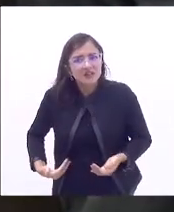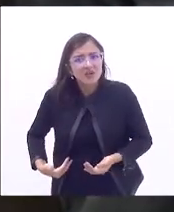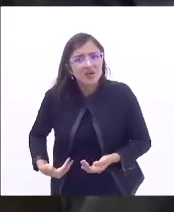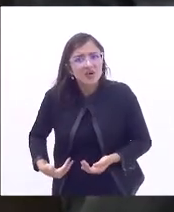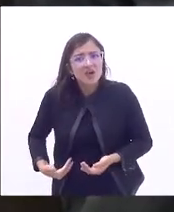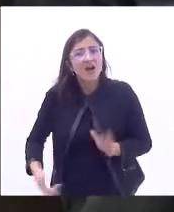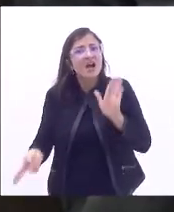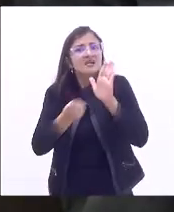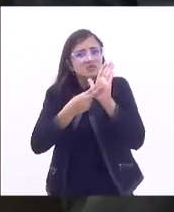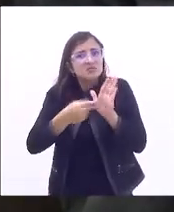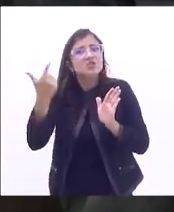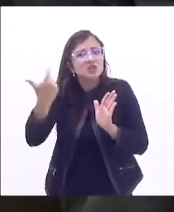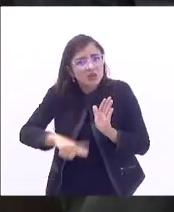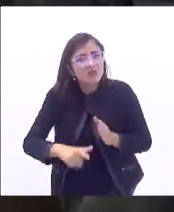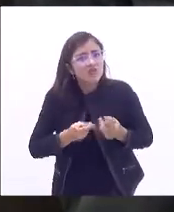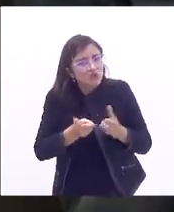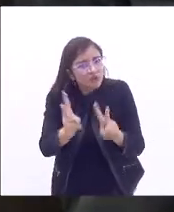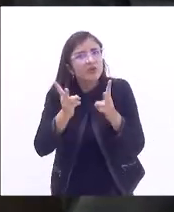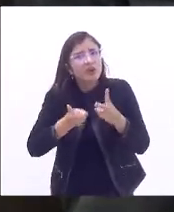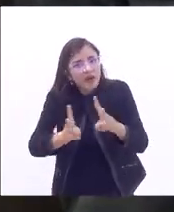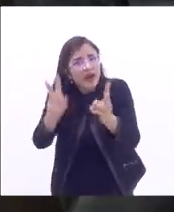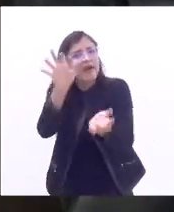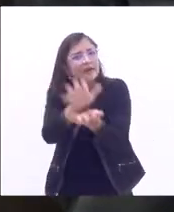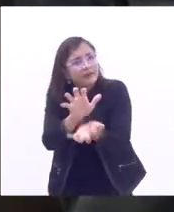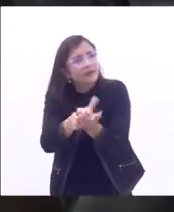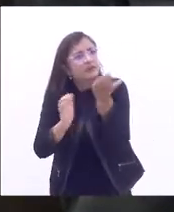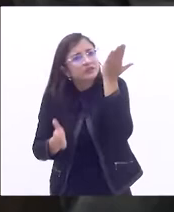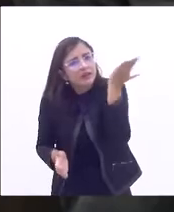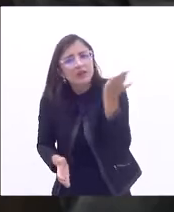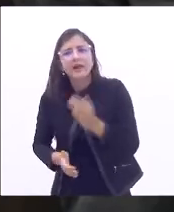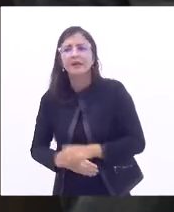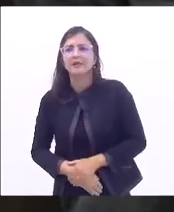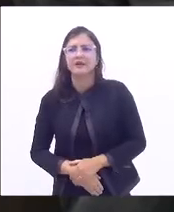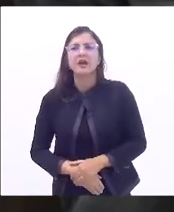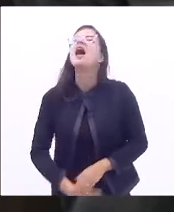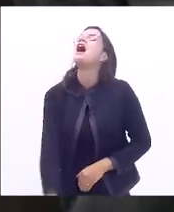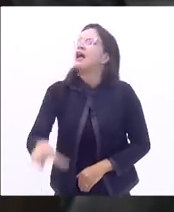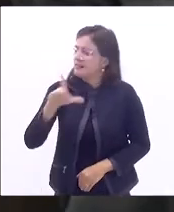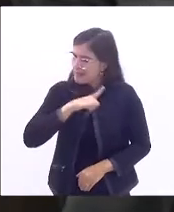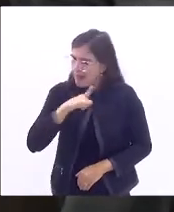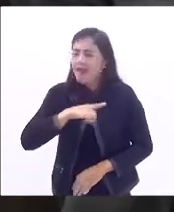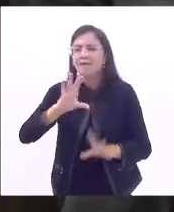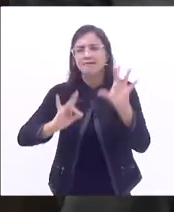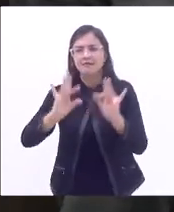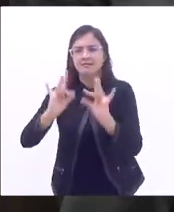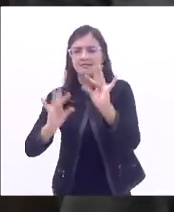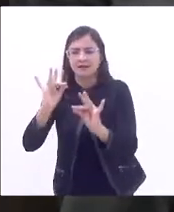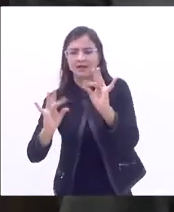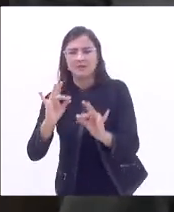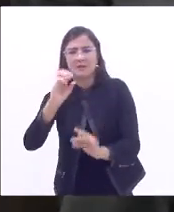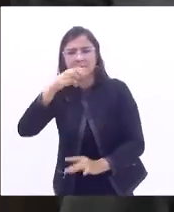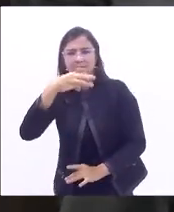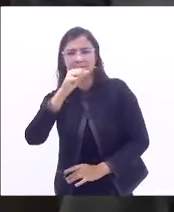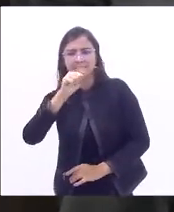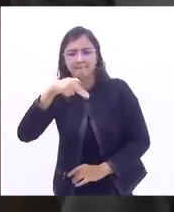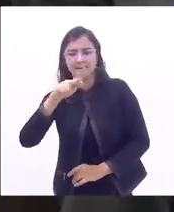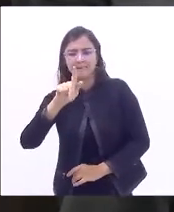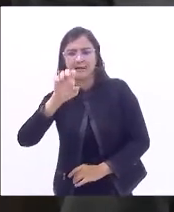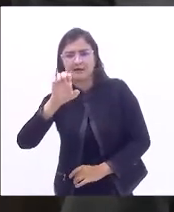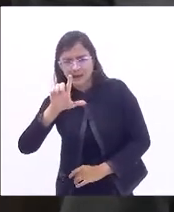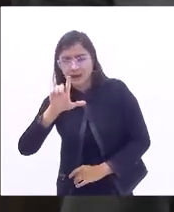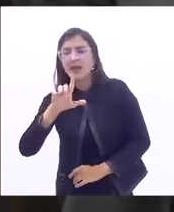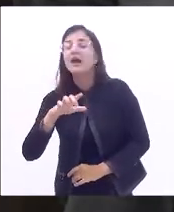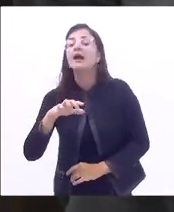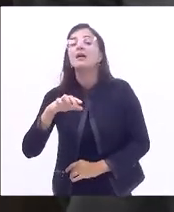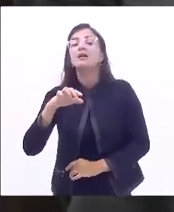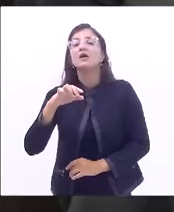absurdo ambiental na nossa região da Zona Oeste. Acabou com os manguezais, sim. Ainda coloco aqui em xeque a minha cara,